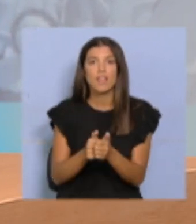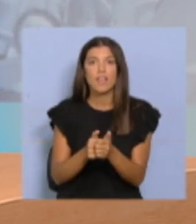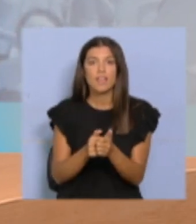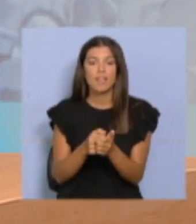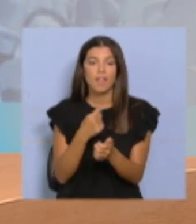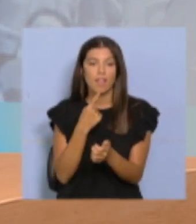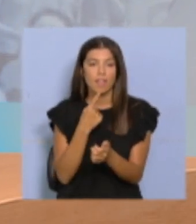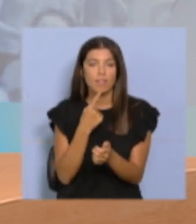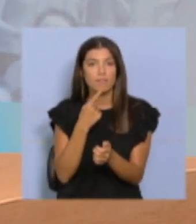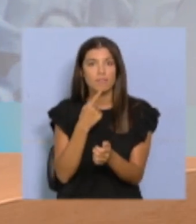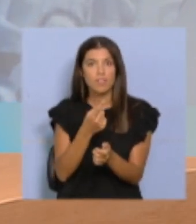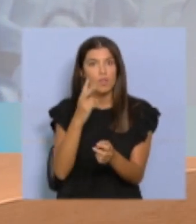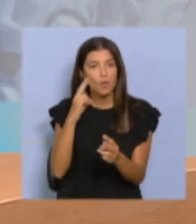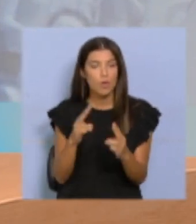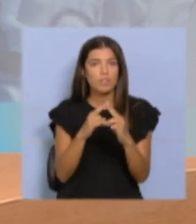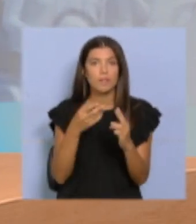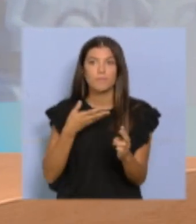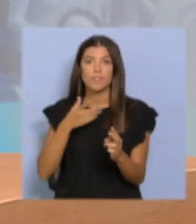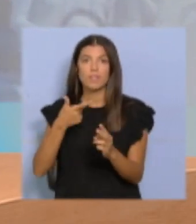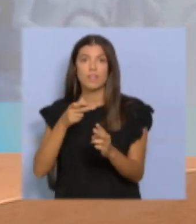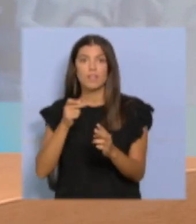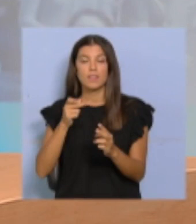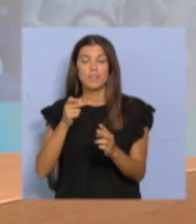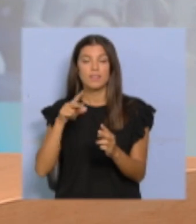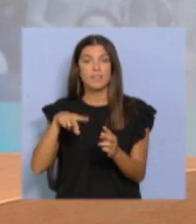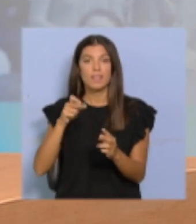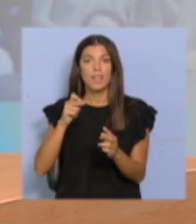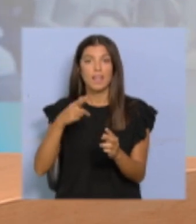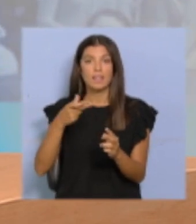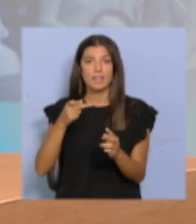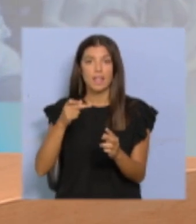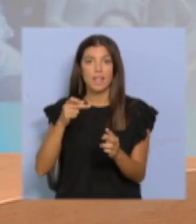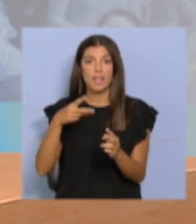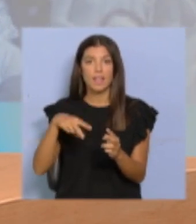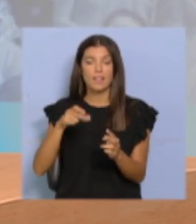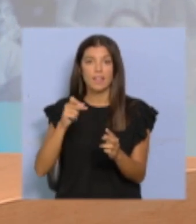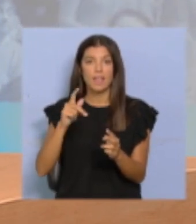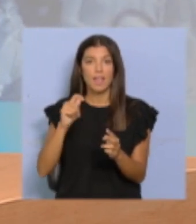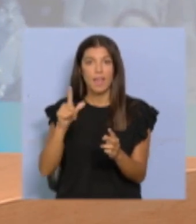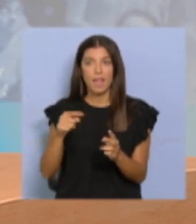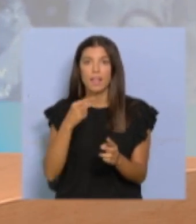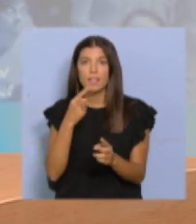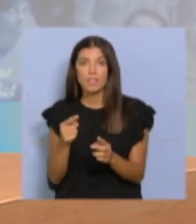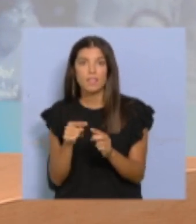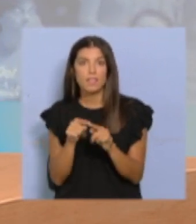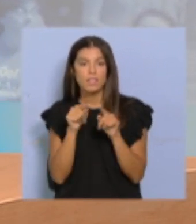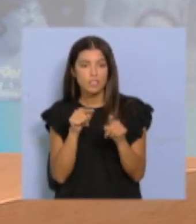é? Pergunta: mas esse não é o de Nazaré? Estou a fazer aqui uma tradução